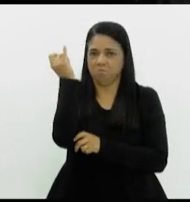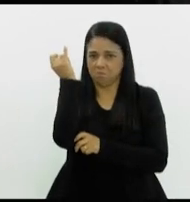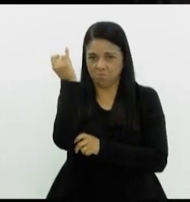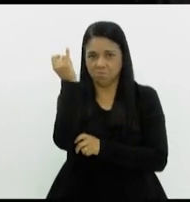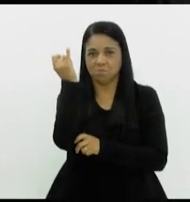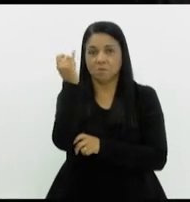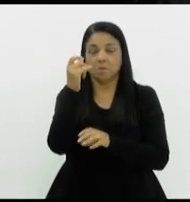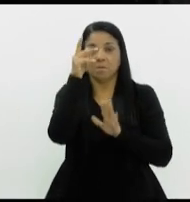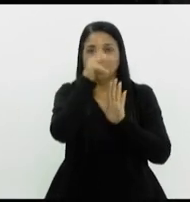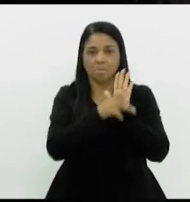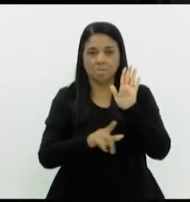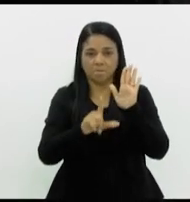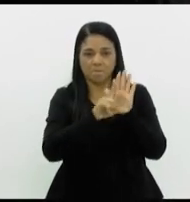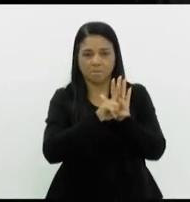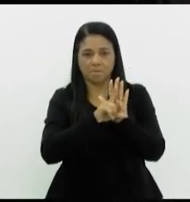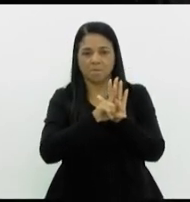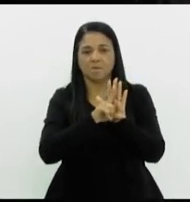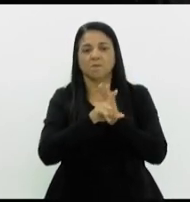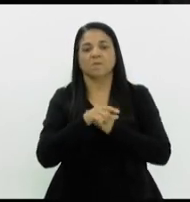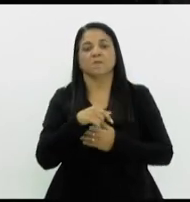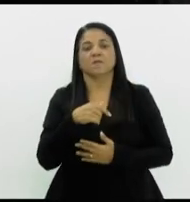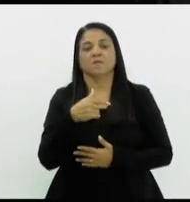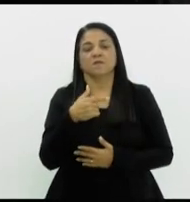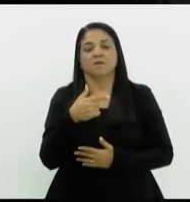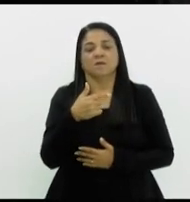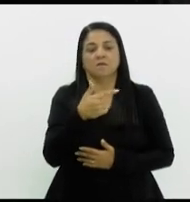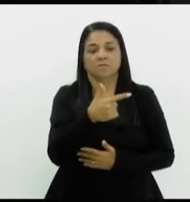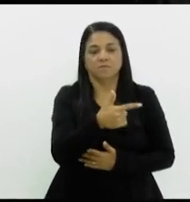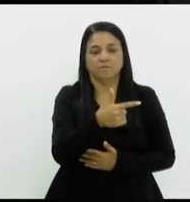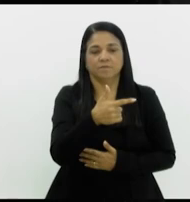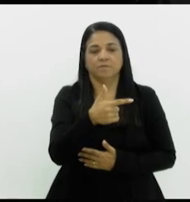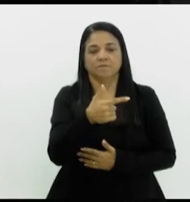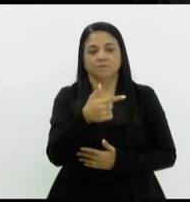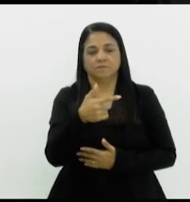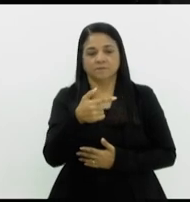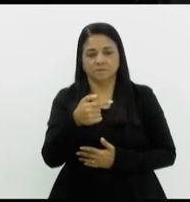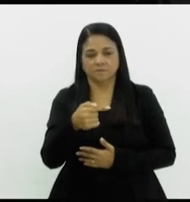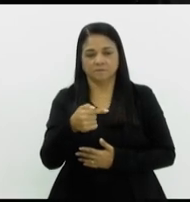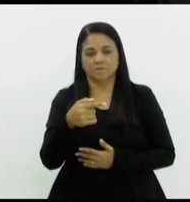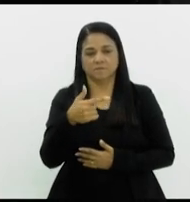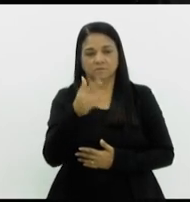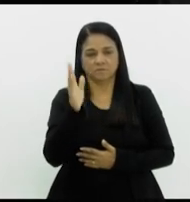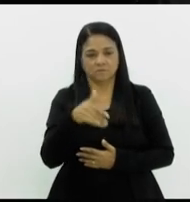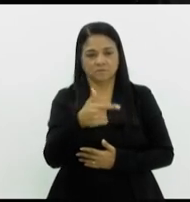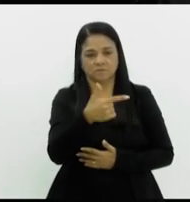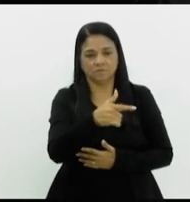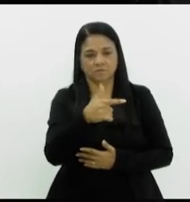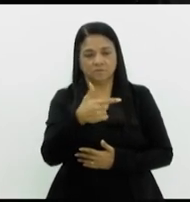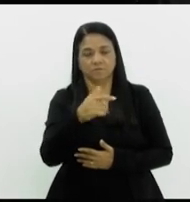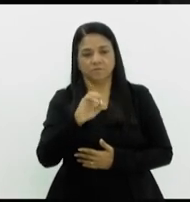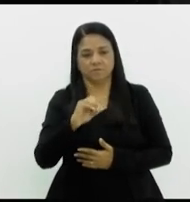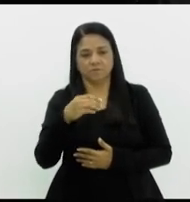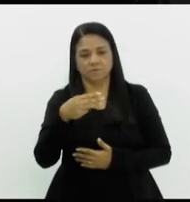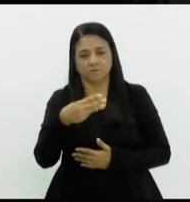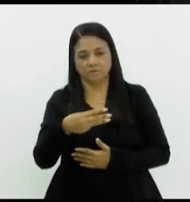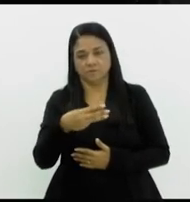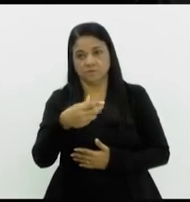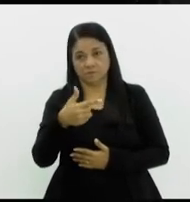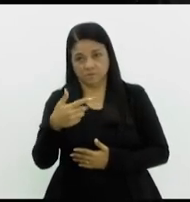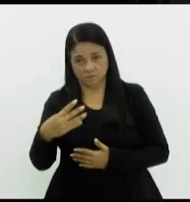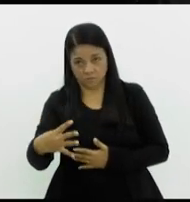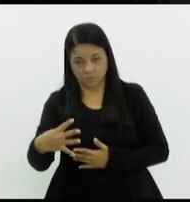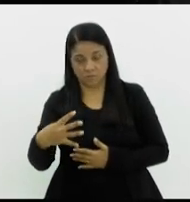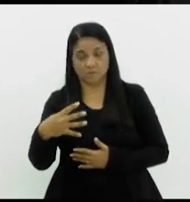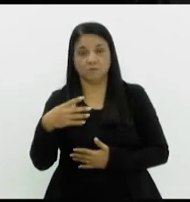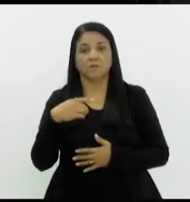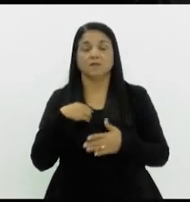o PLC 24 deste ano de 2024, sobre as emendas impositivas.